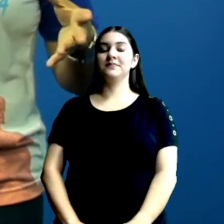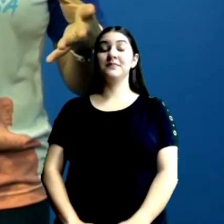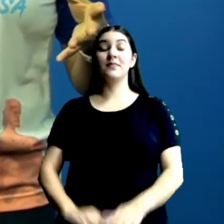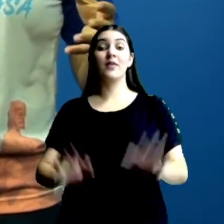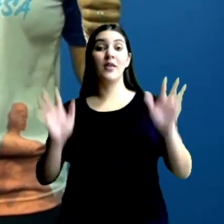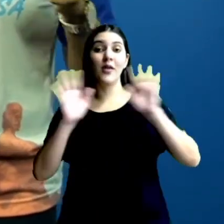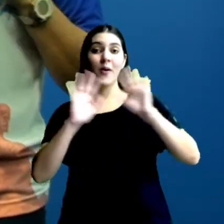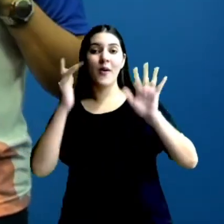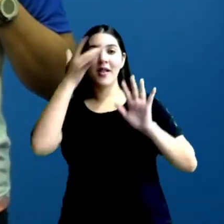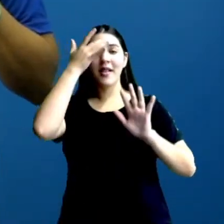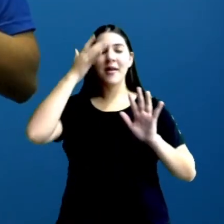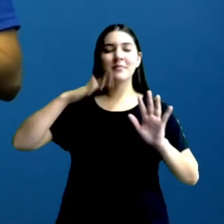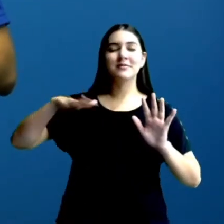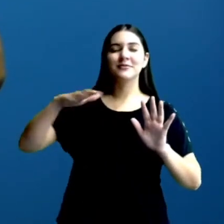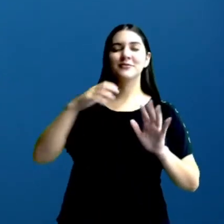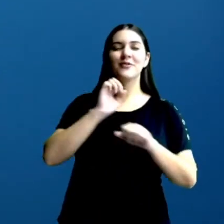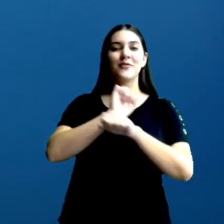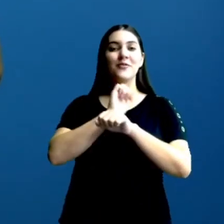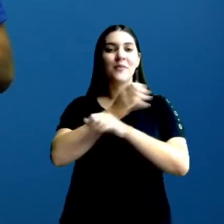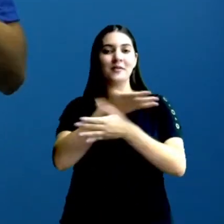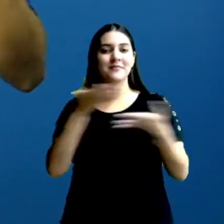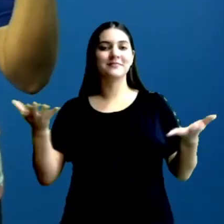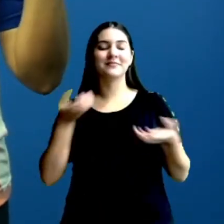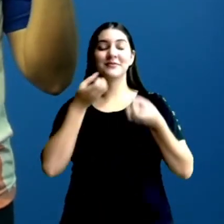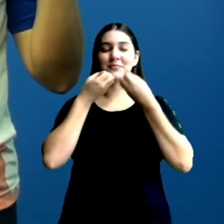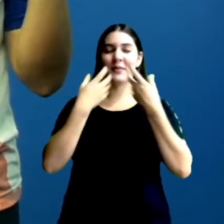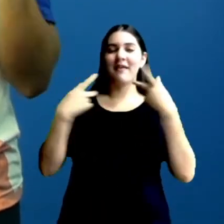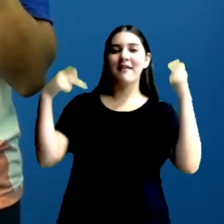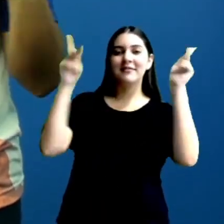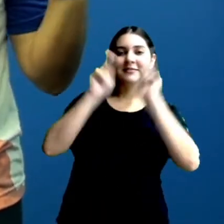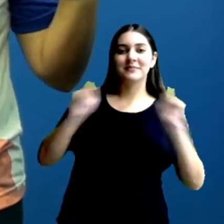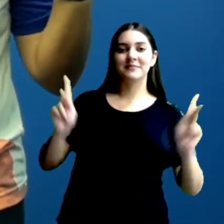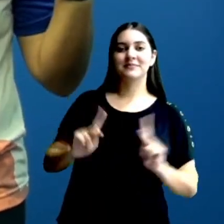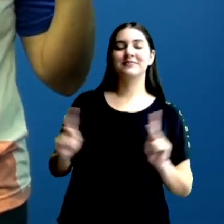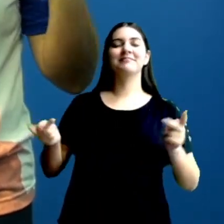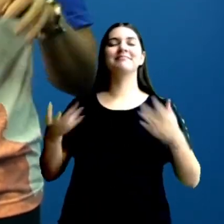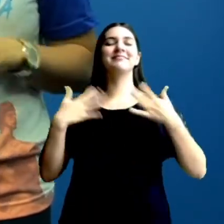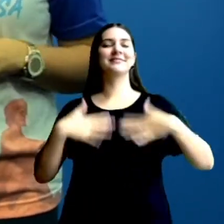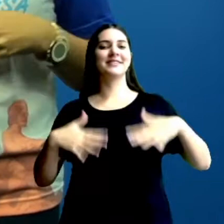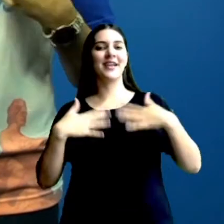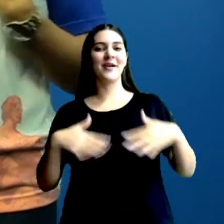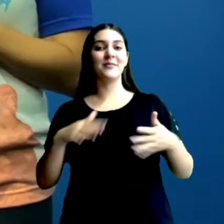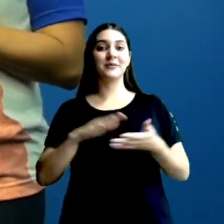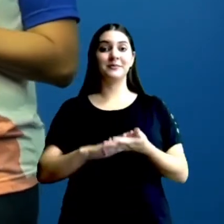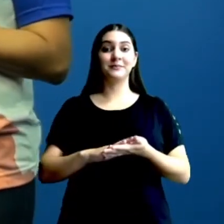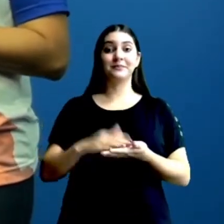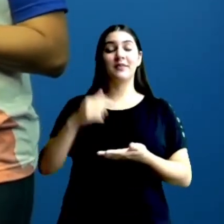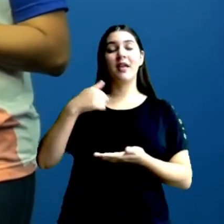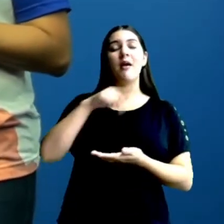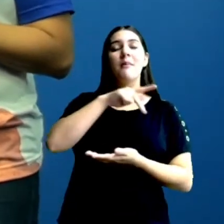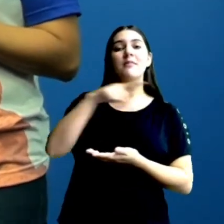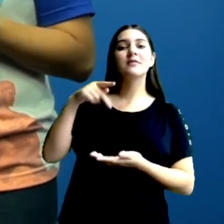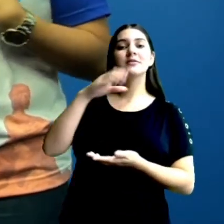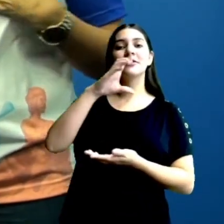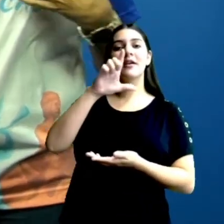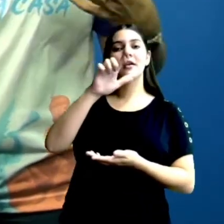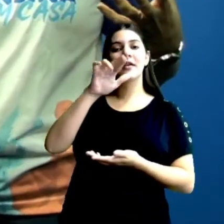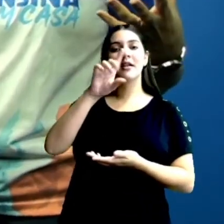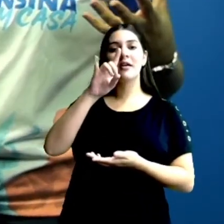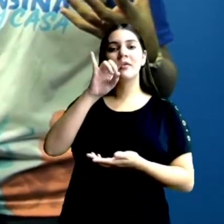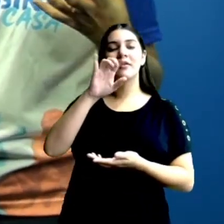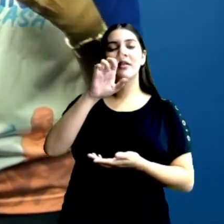Olá pessoal, como estão? Espero que bem, espero que estejam tudo em paz, tudo sossegado, né? Eu sou Claudilene Melo, professora